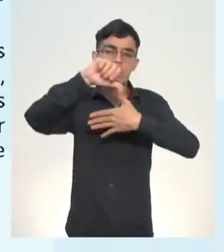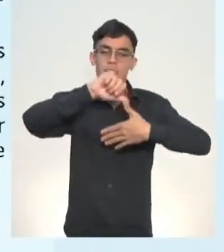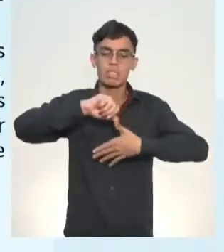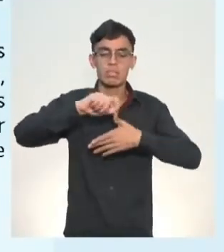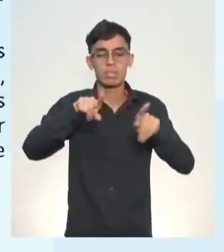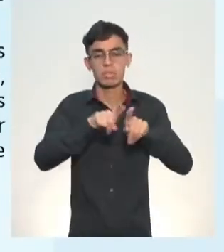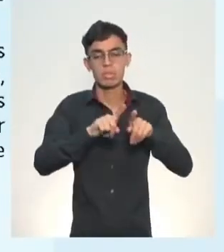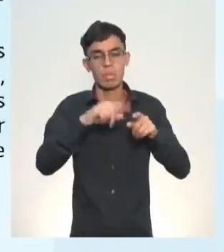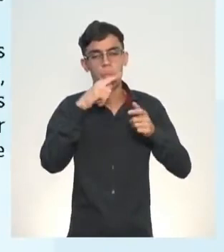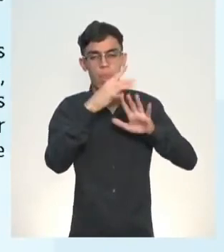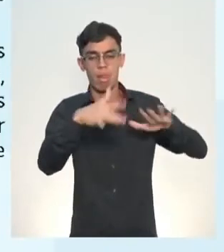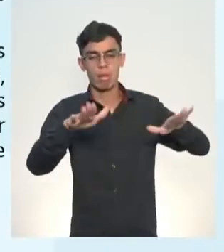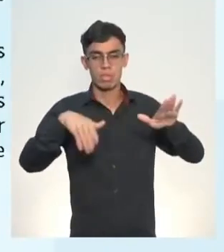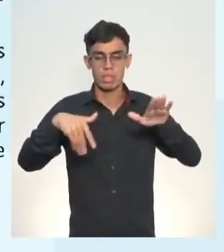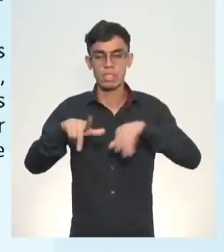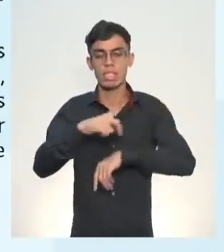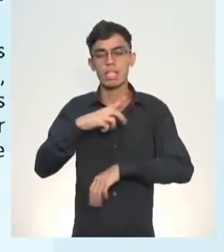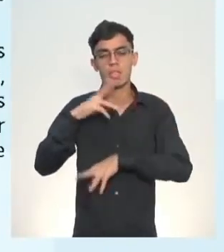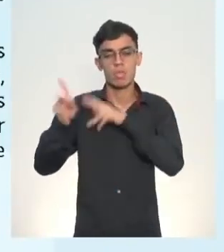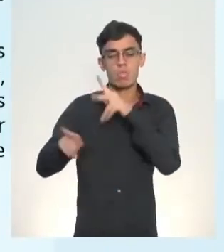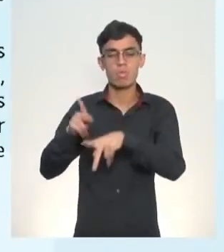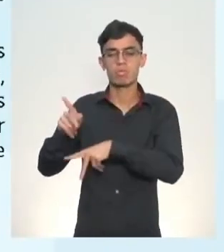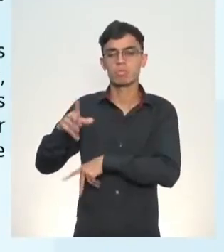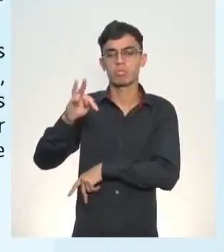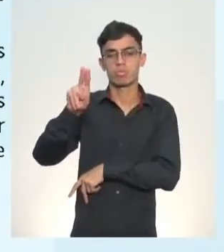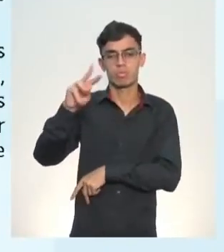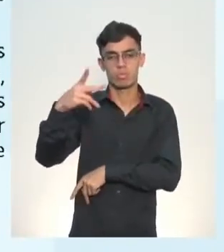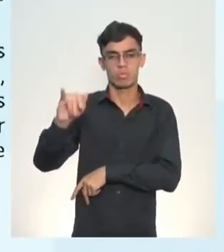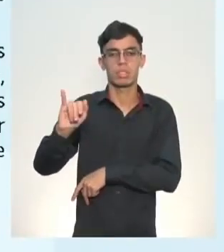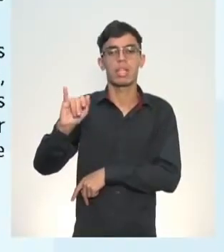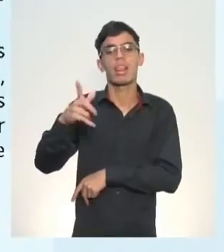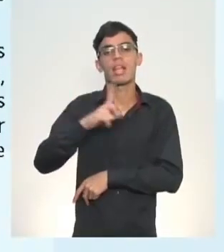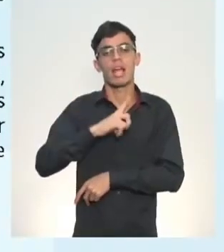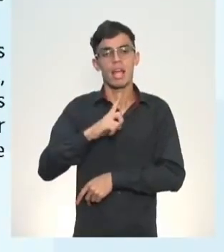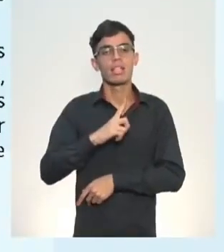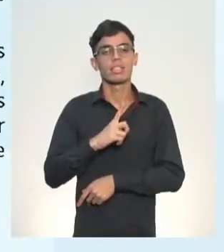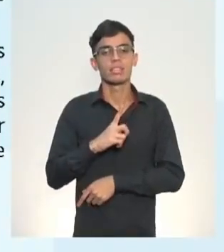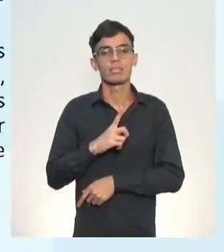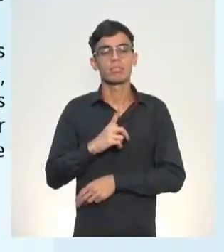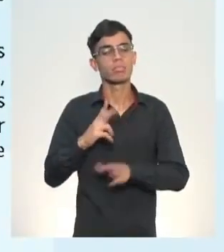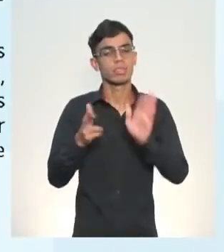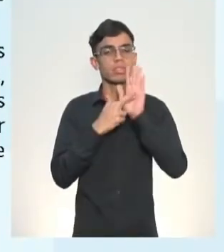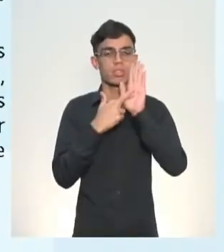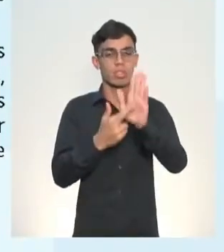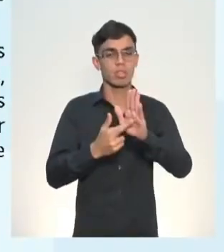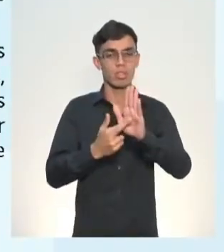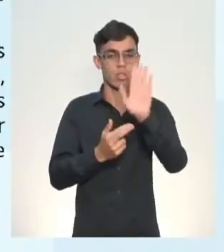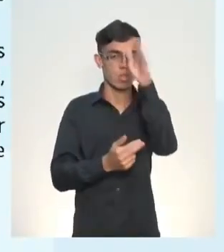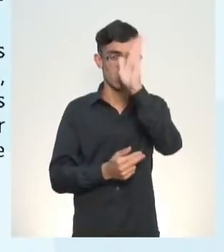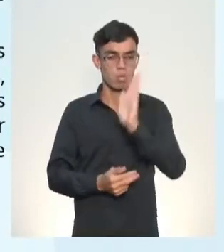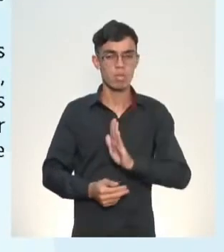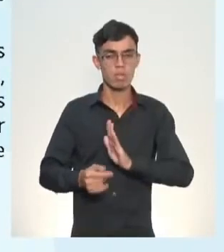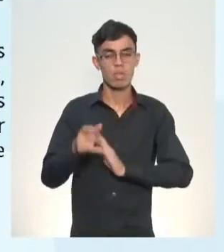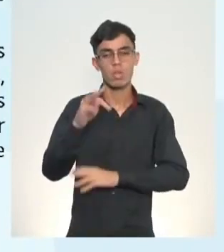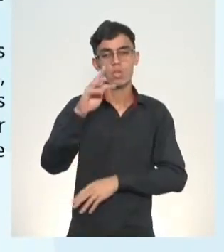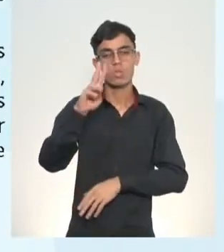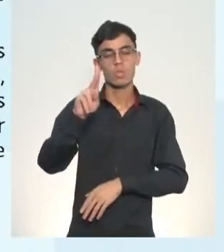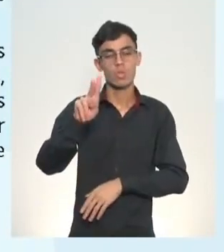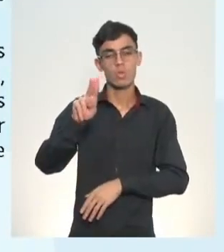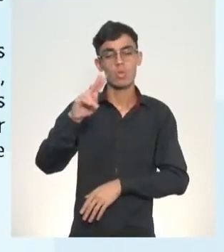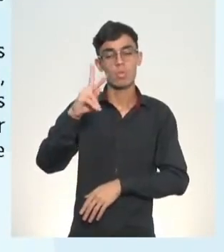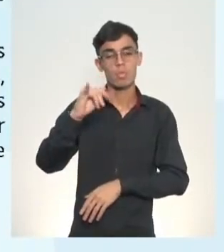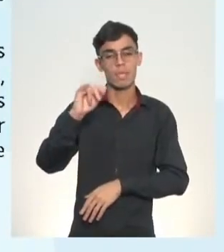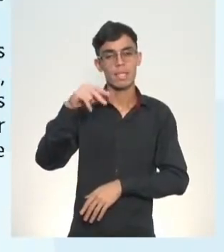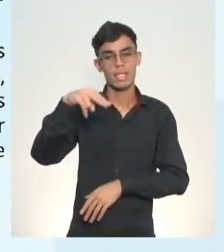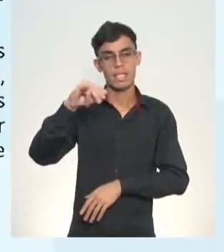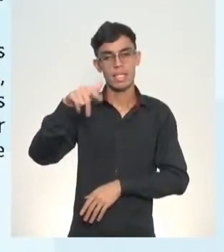e no litoral, nós temos aí o povo tupi. Então, a gente tem aí, como representantes aqui no Brasil, tupiniquins, tupinambás,